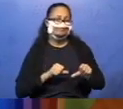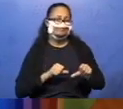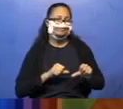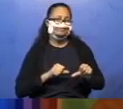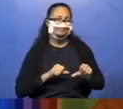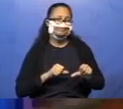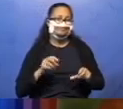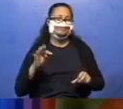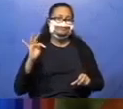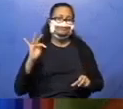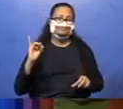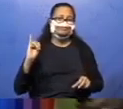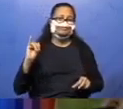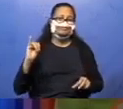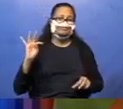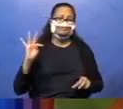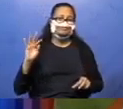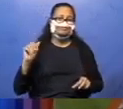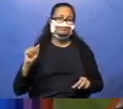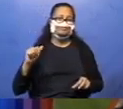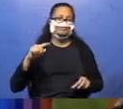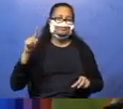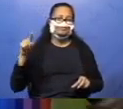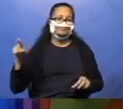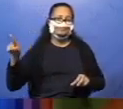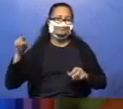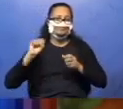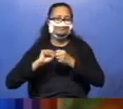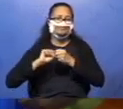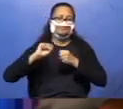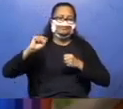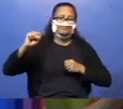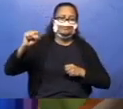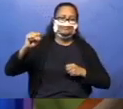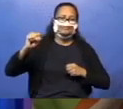um gigante. Olha aqui, ó.